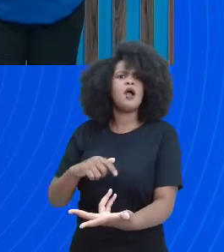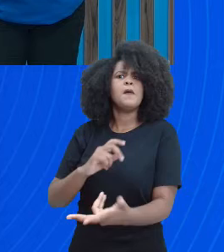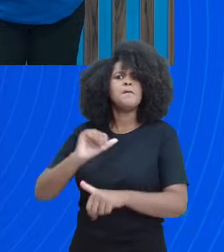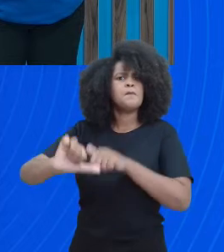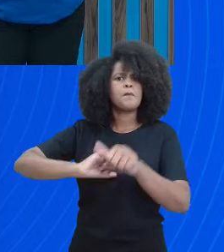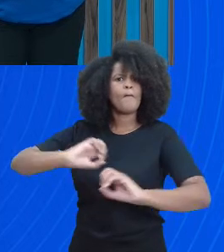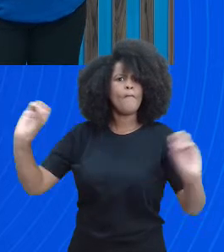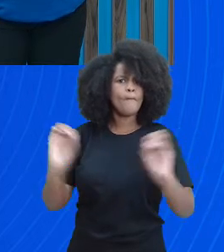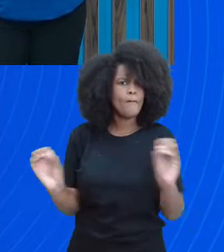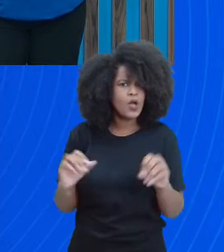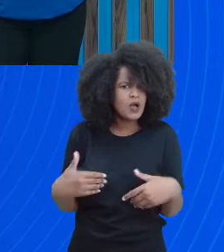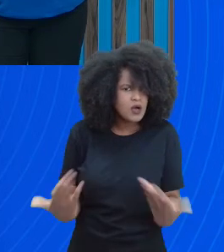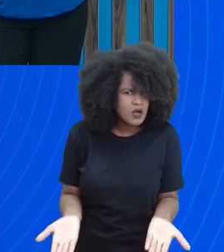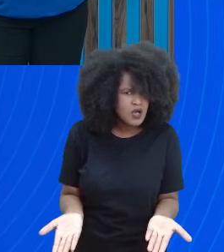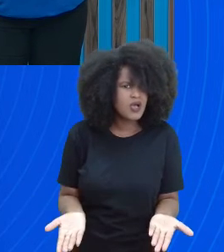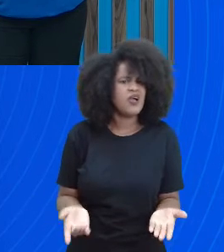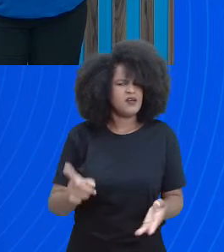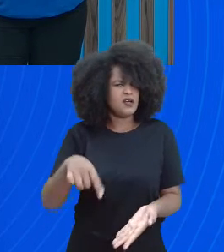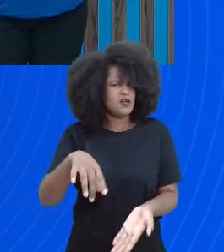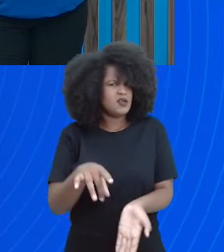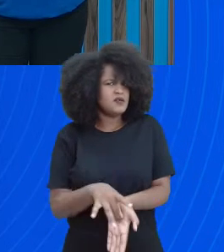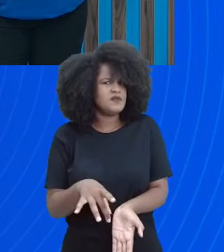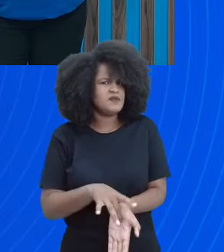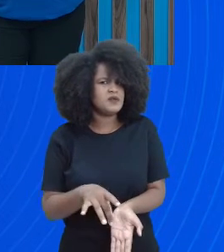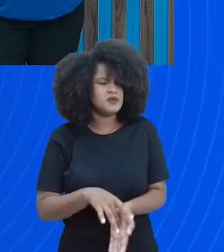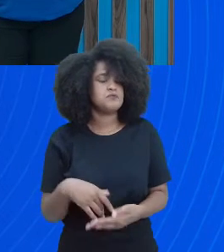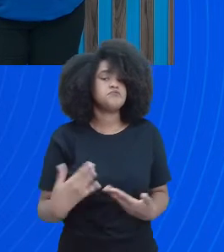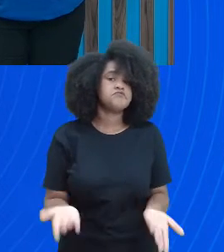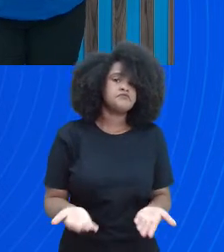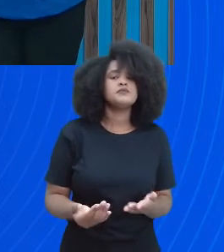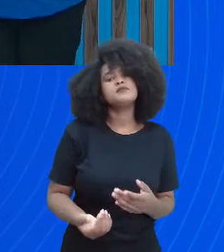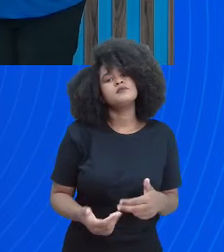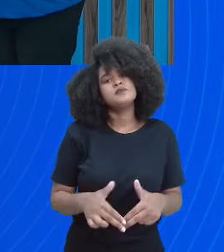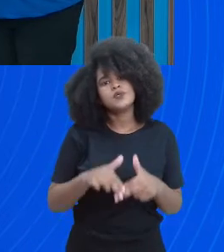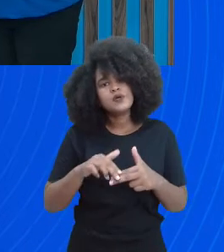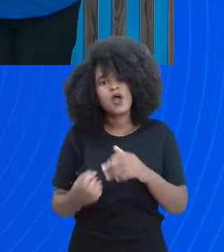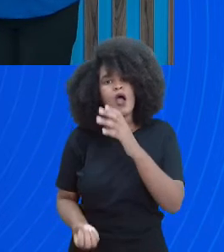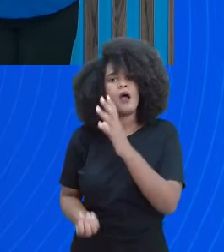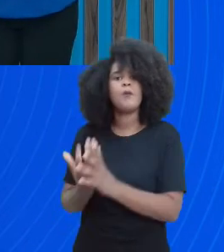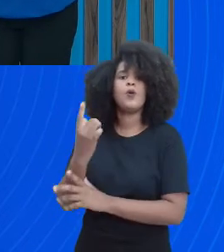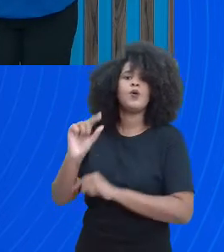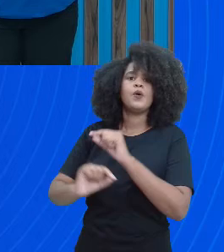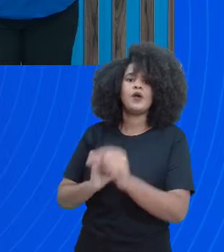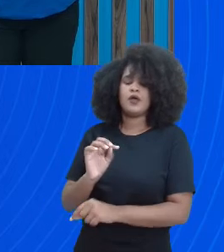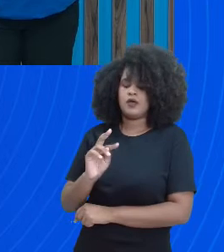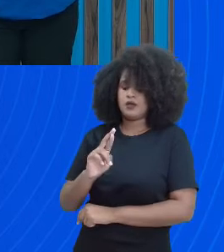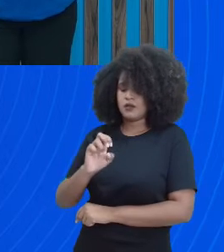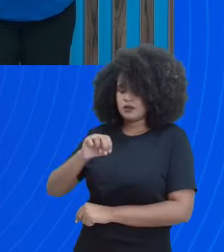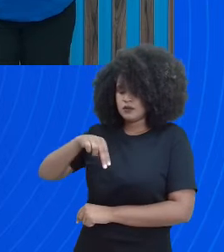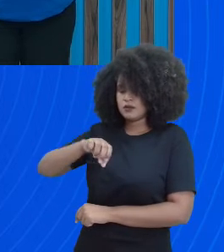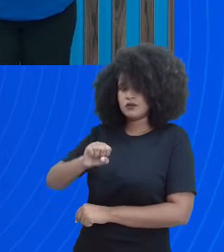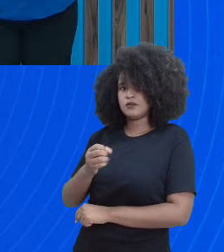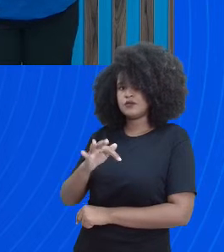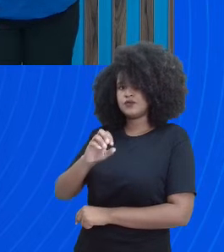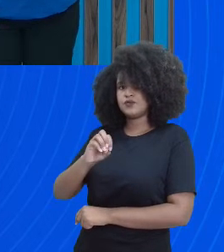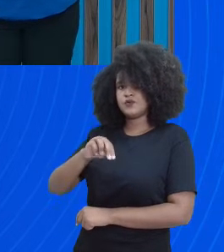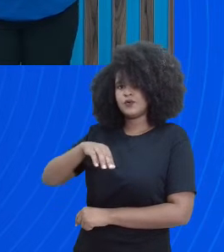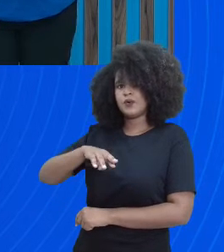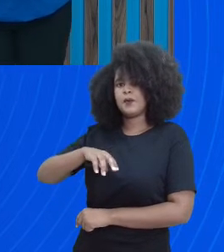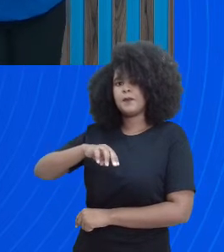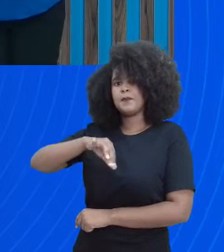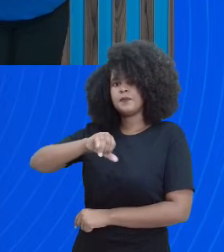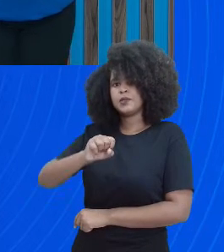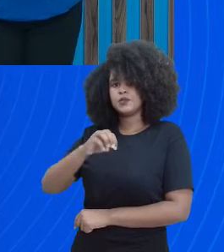nenhuma mudança. Será que é assim mesmo? E aí surgiu essa história do transformismo, que é o quê? É